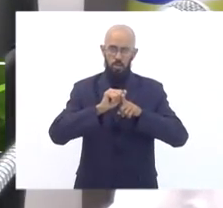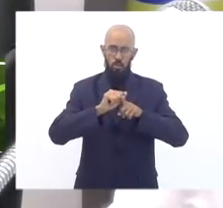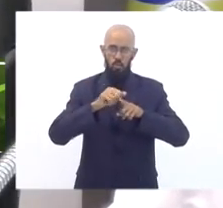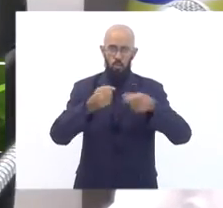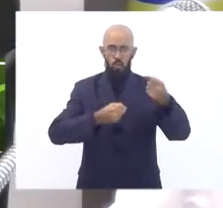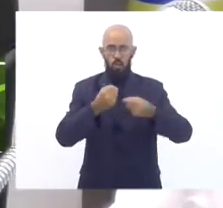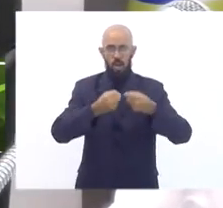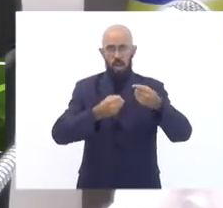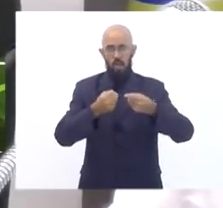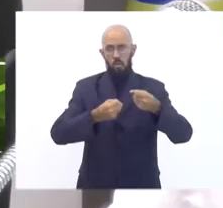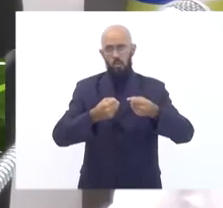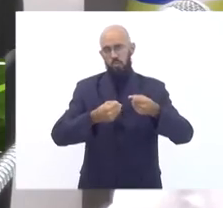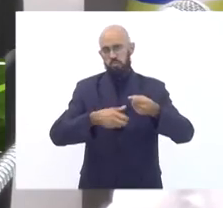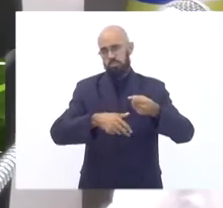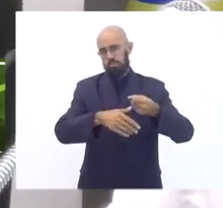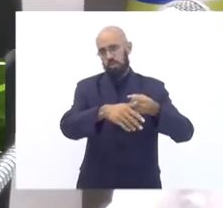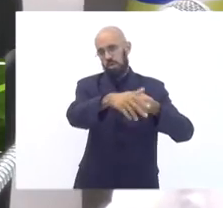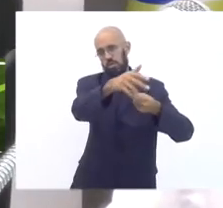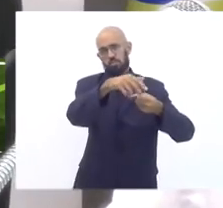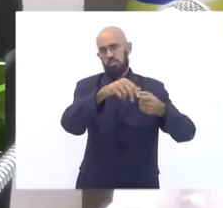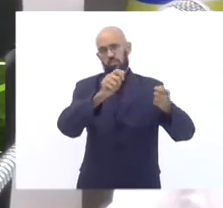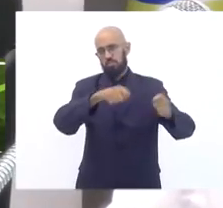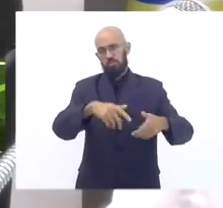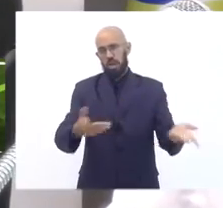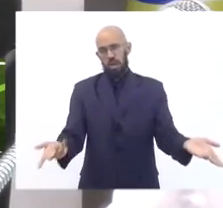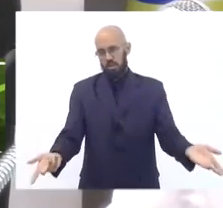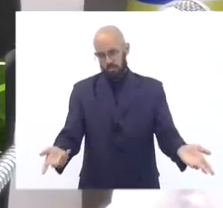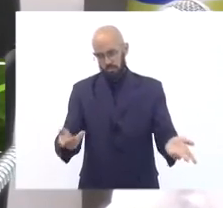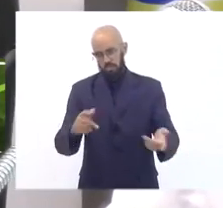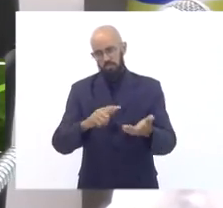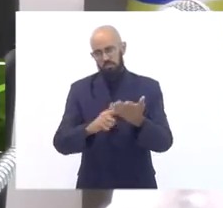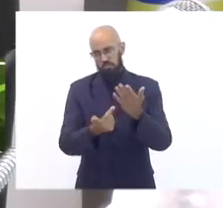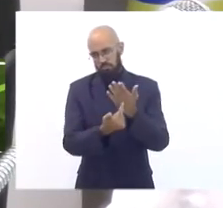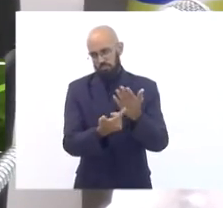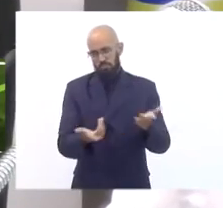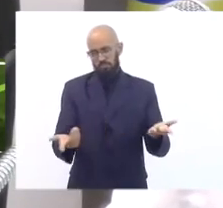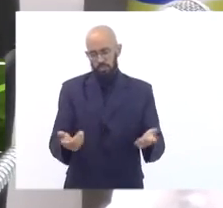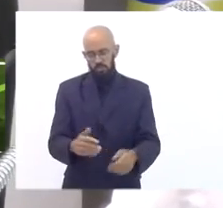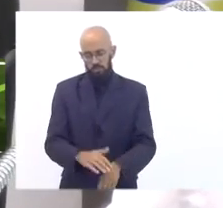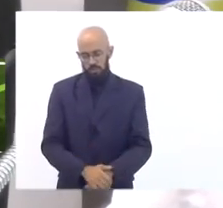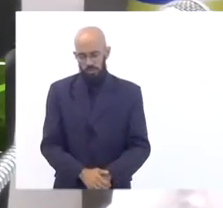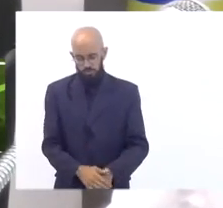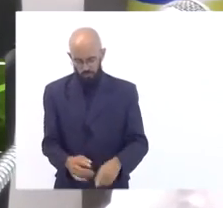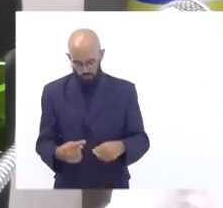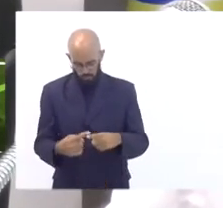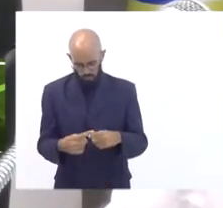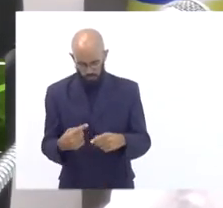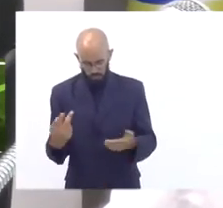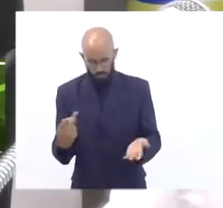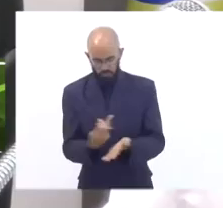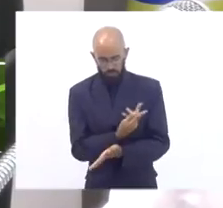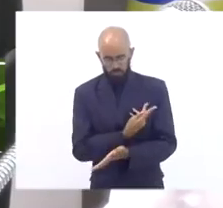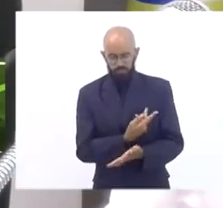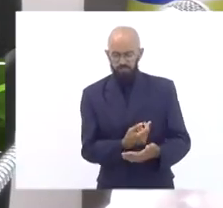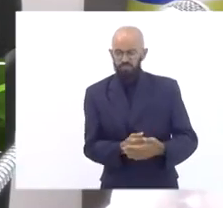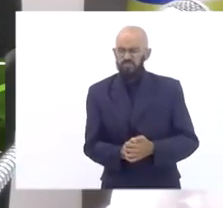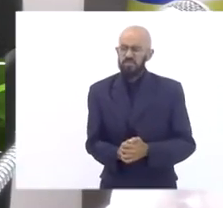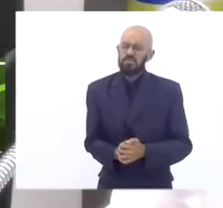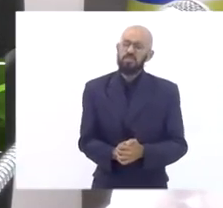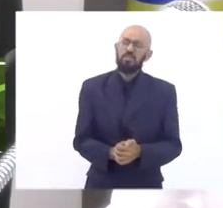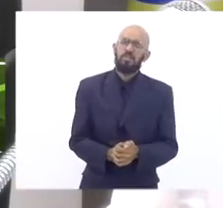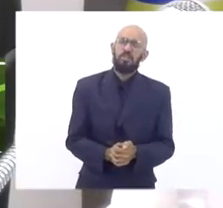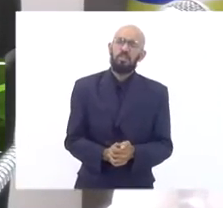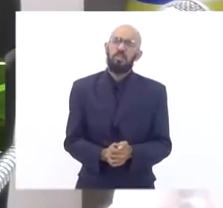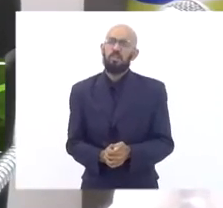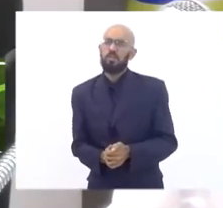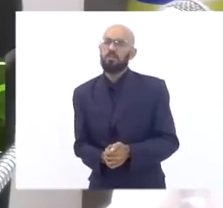possibilidade. Entendeu? Por que que nós estamos nessa situação? Nós estamos nessa situação